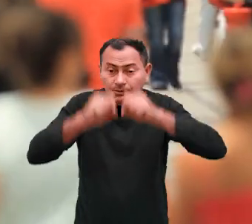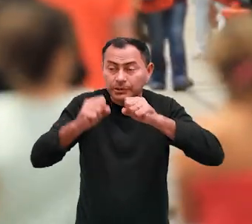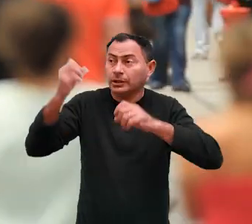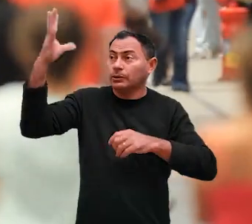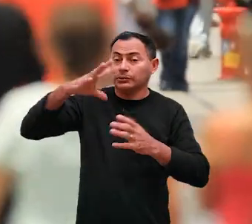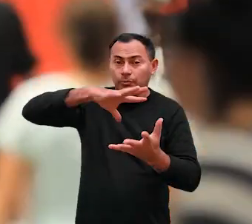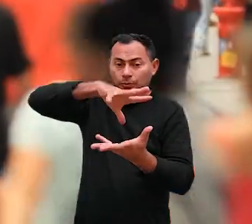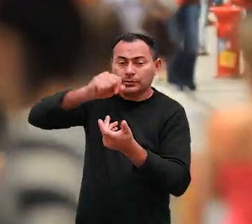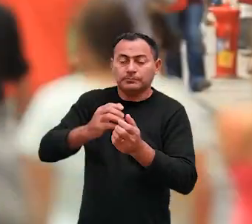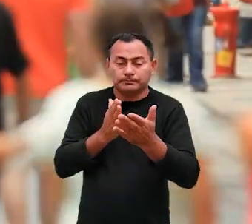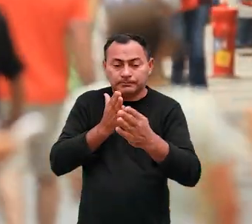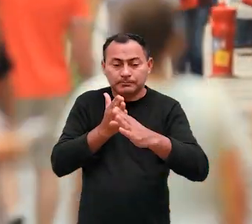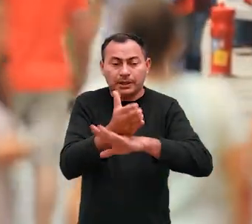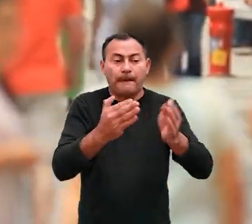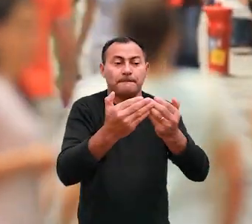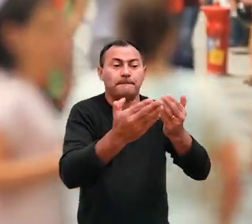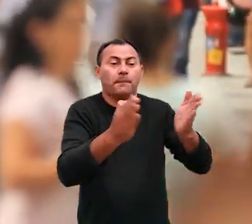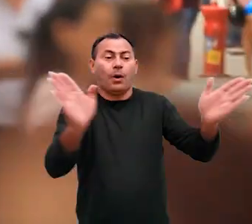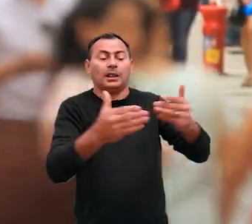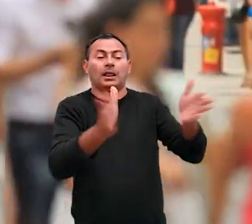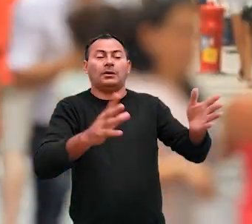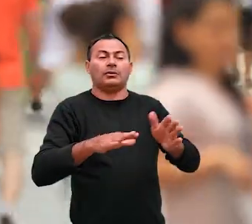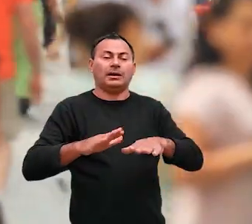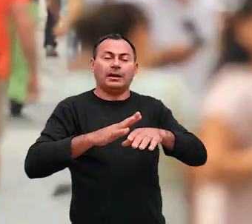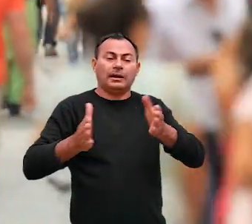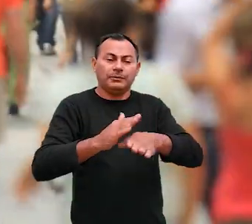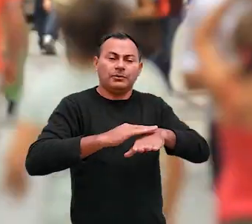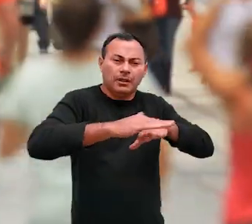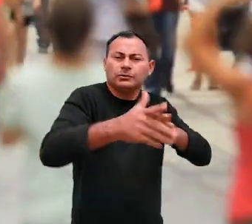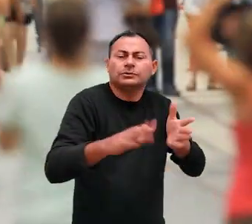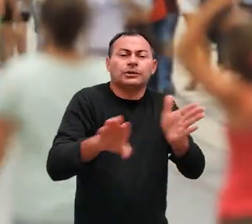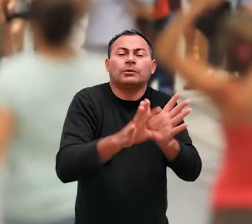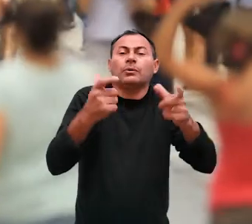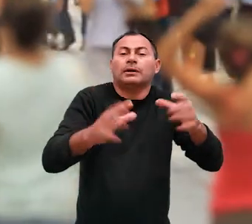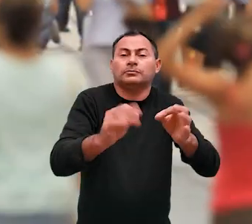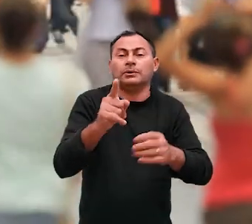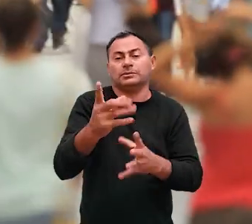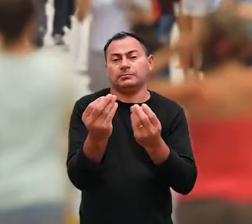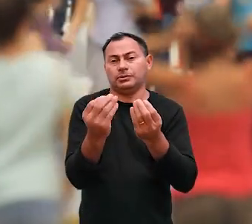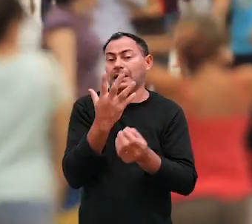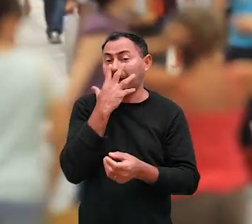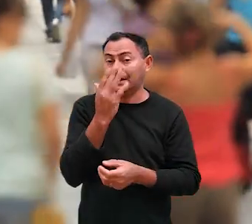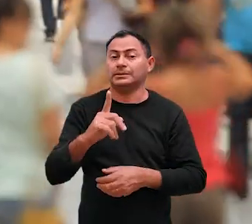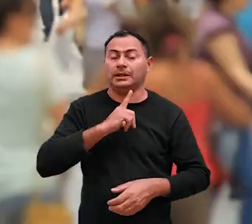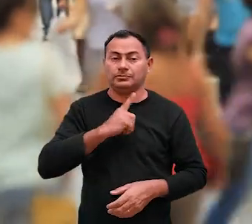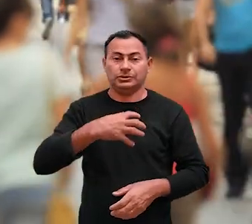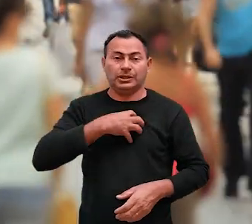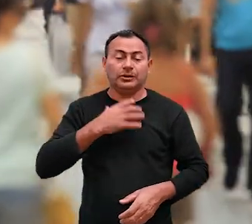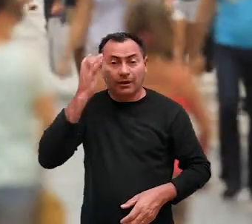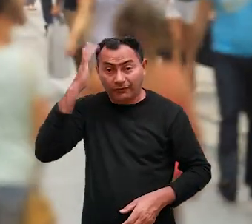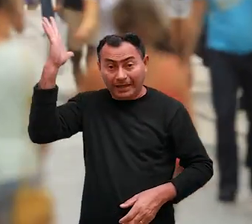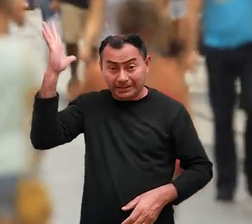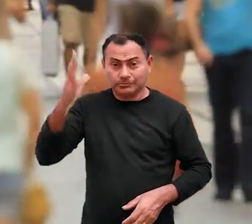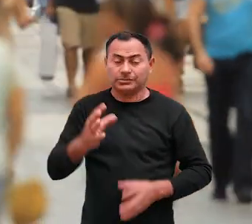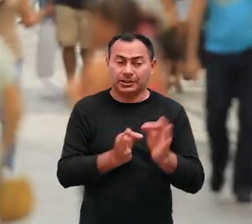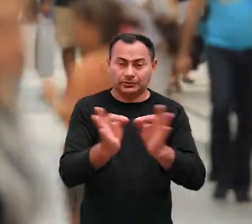terra e luz do mundo, passando pela porta larga e o caminho plano que leva a lugar nenhum? Você é um dos muitos que acham que existe um jeito